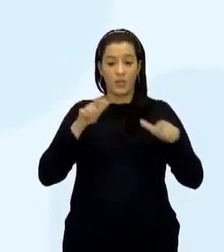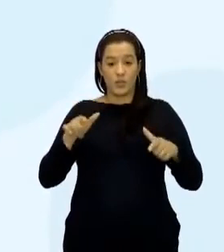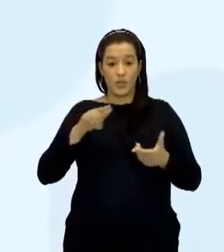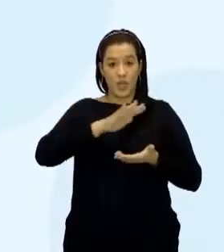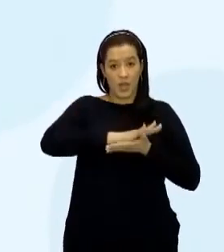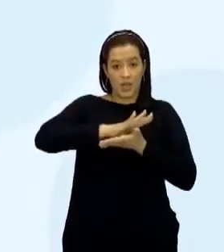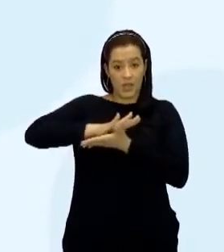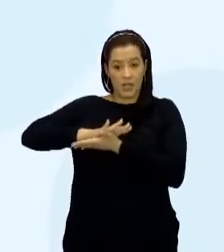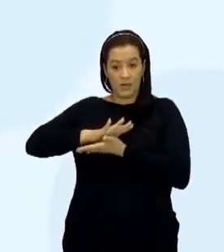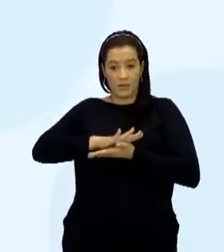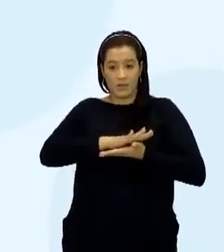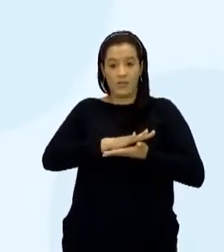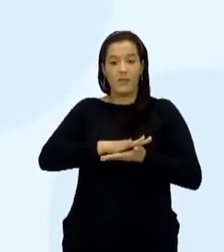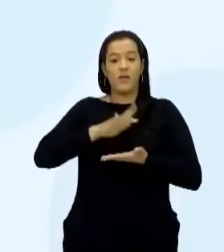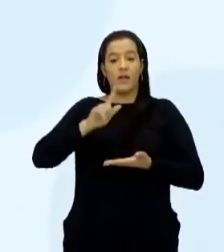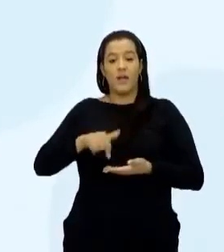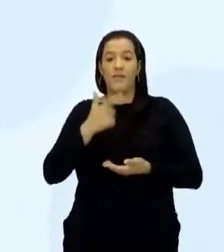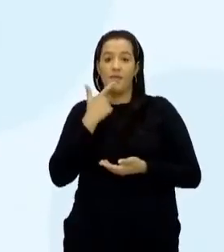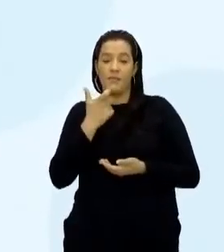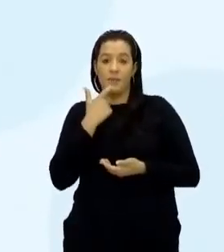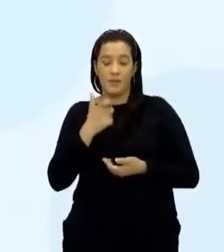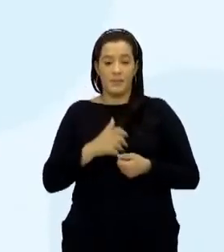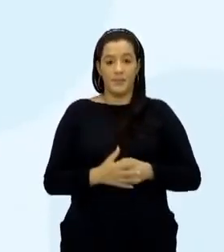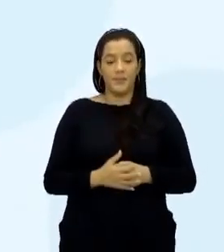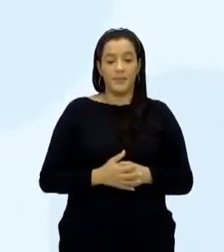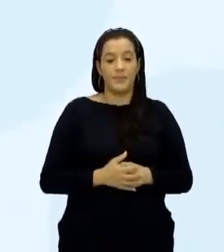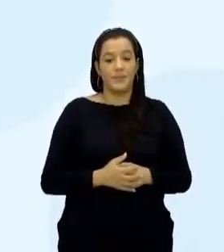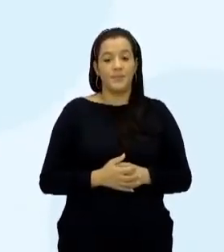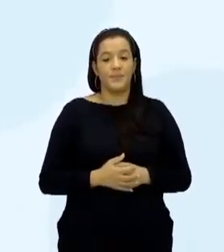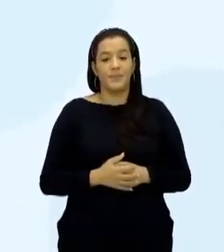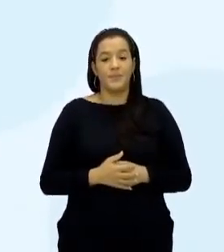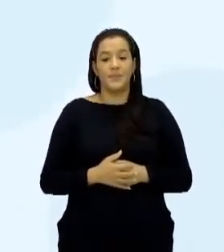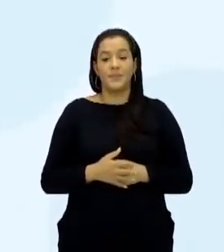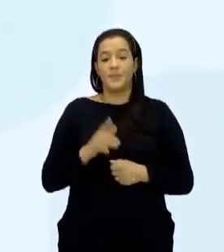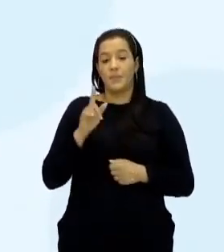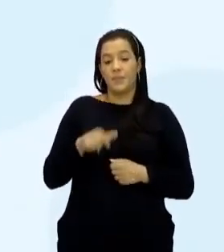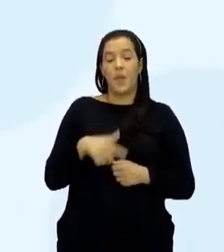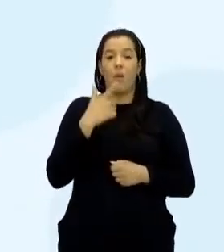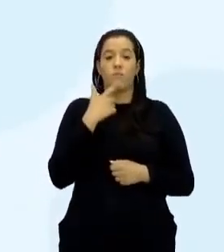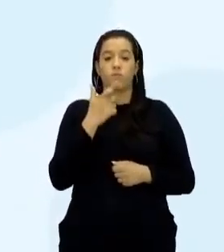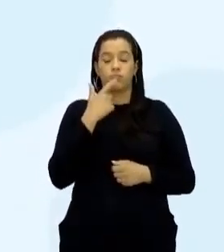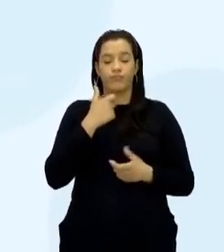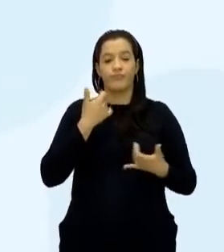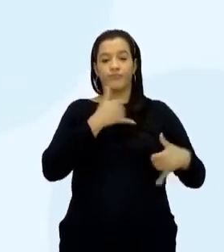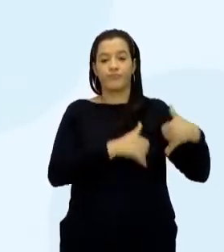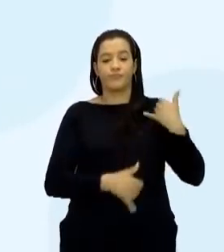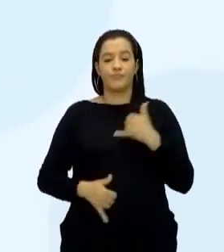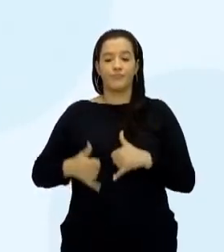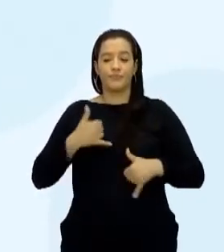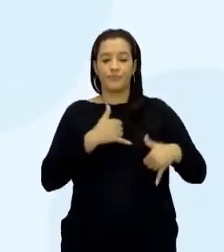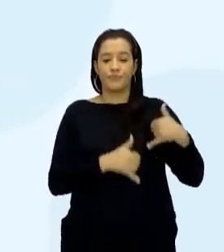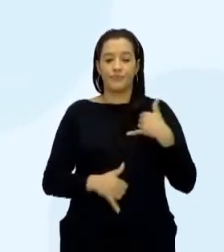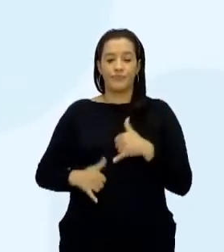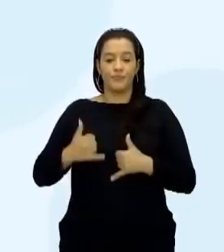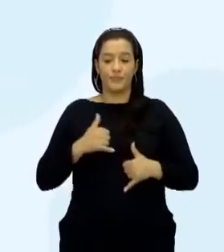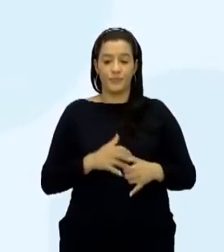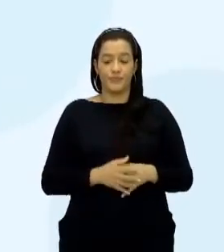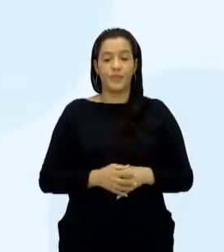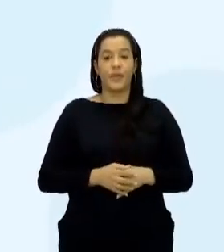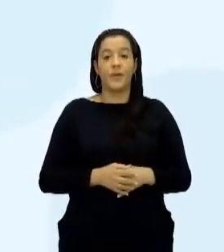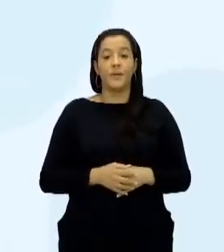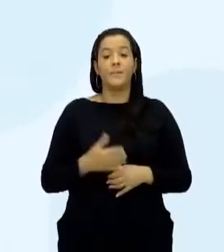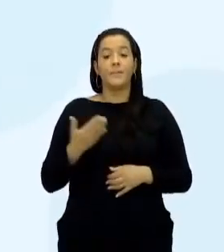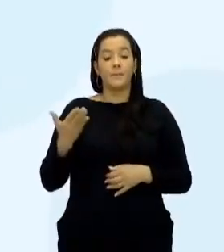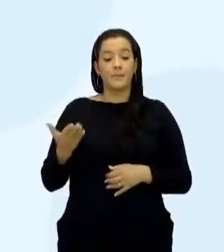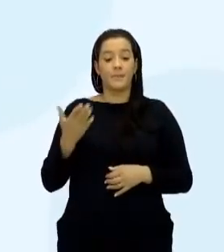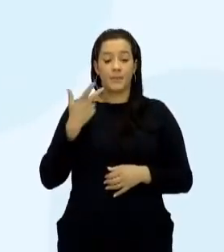são os glóbulos vermelhos, tá bom? E aí é o sangue, como é que ele funciona? É mais ou menos assim. Bom, eu contei pra vocês a história